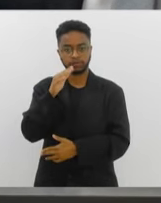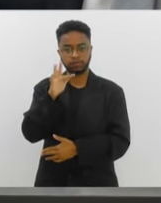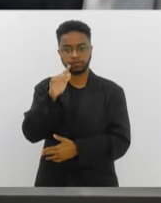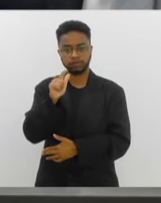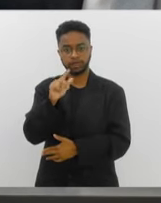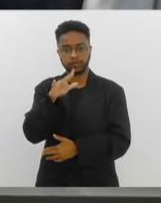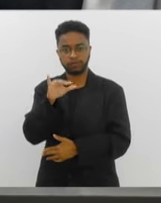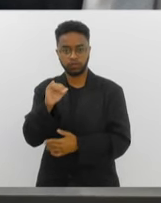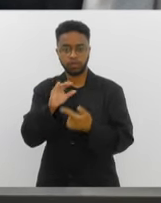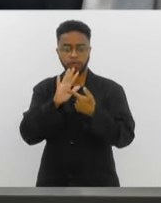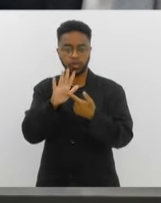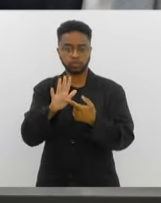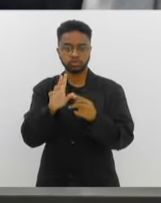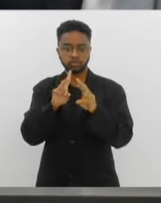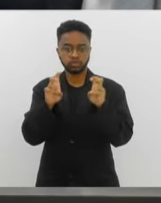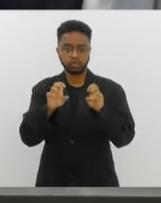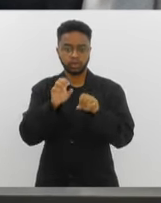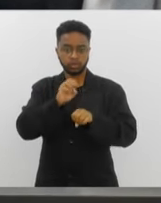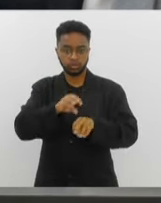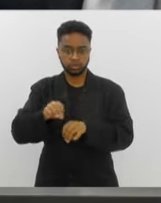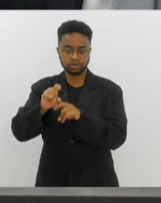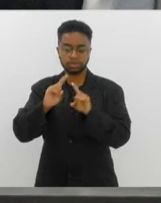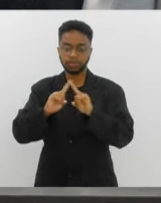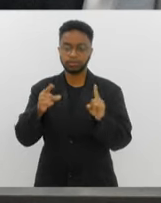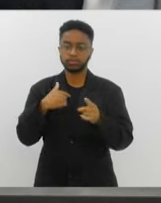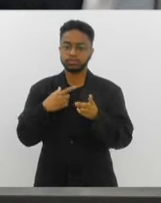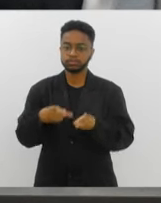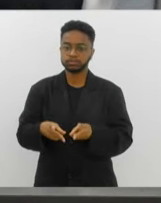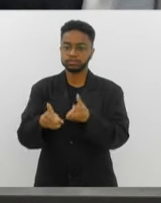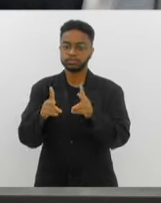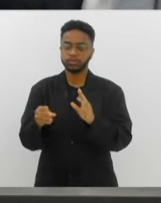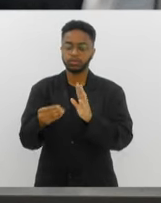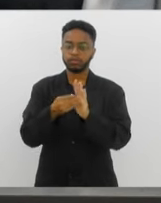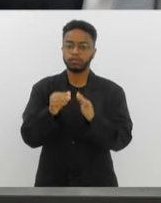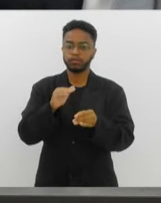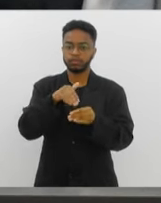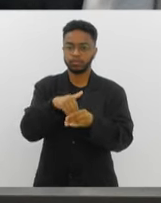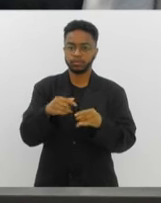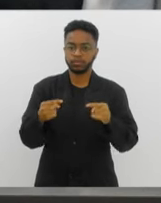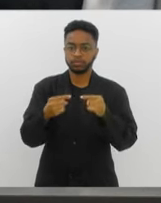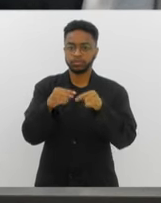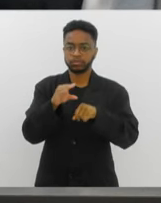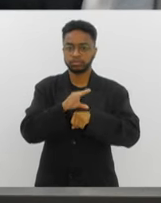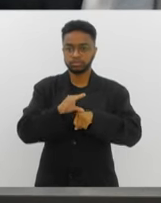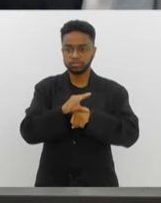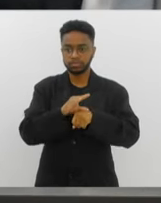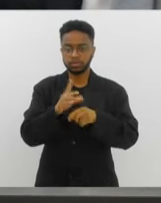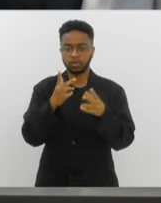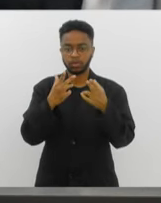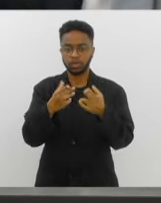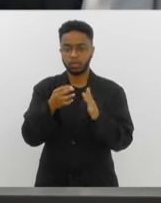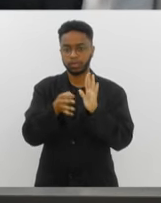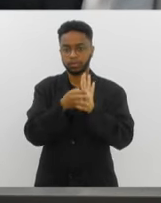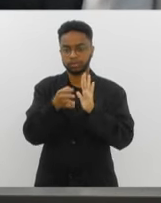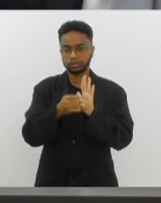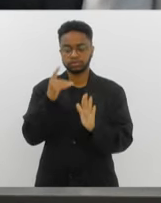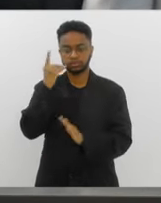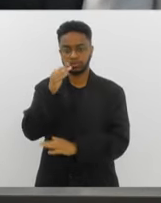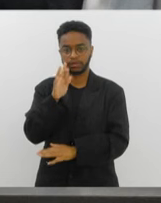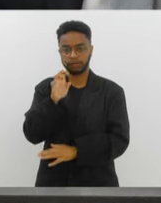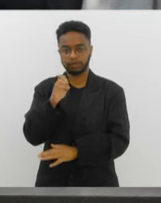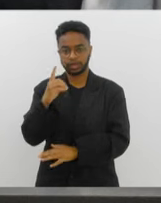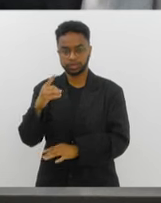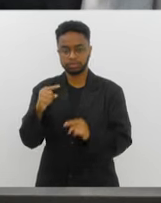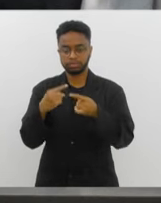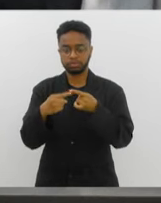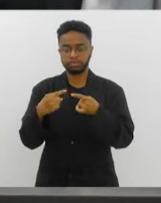parte da educação em si, mas eu continuo sustentando o voto pela constitucionalidade, de acordo com o próprio parecer do deputado Fred Pacheco, com base na Constituição